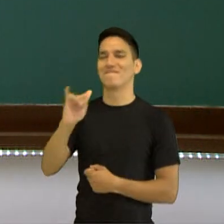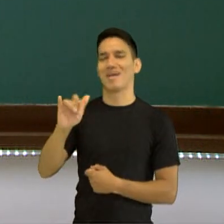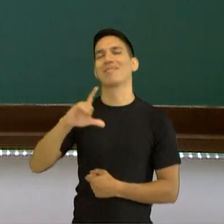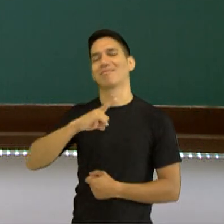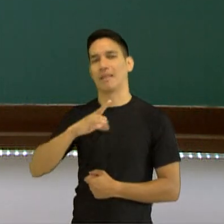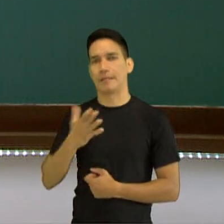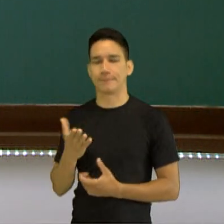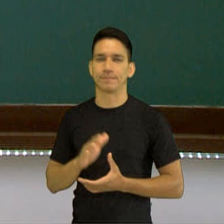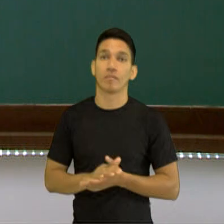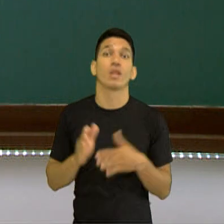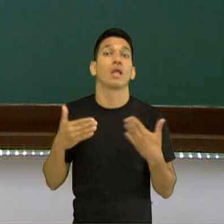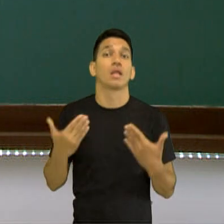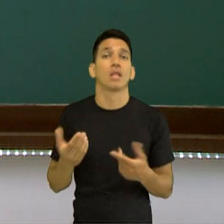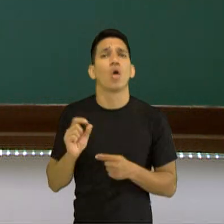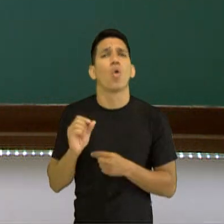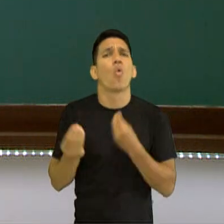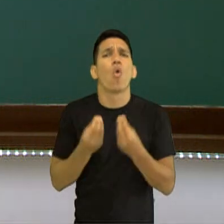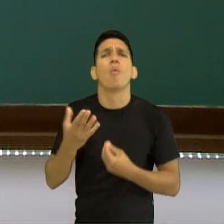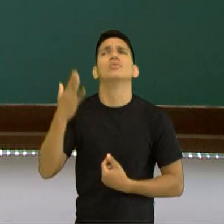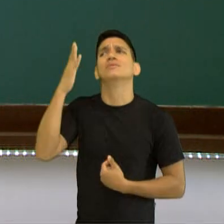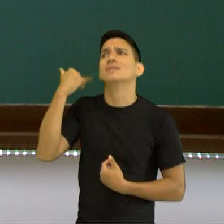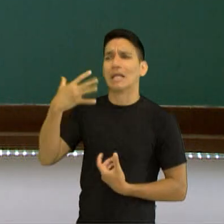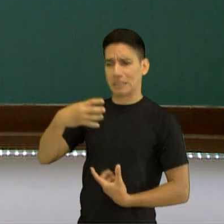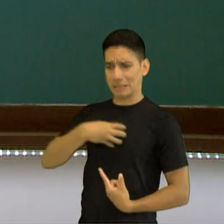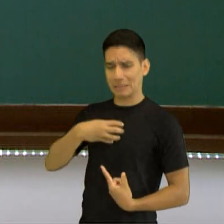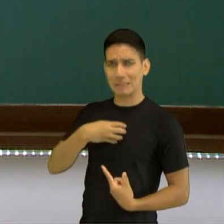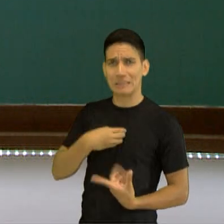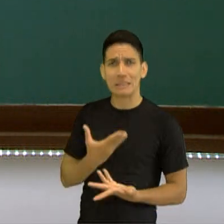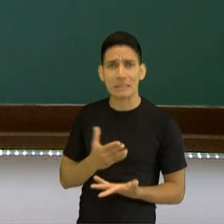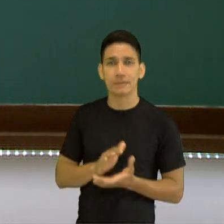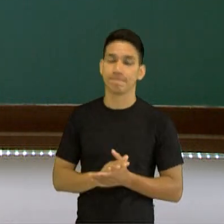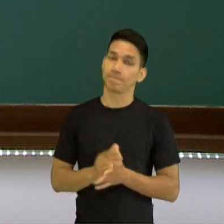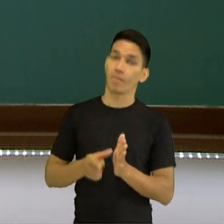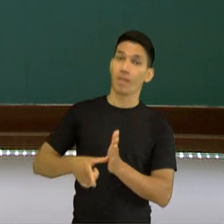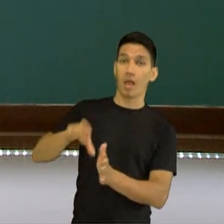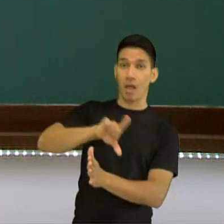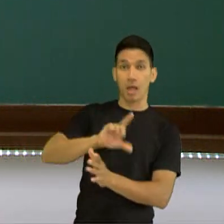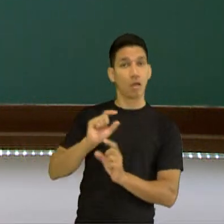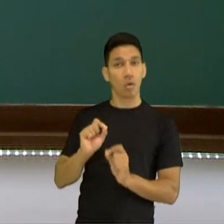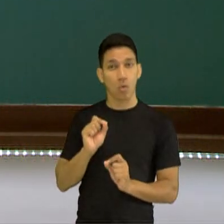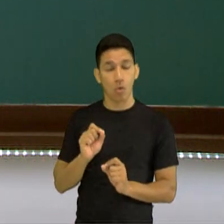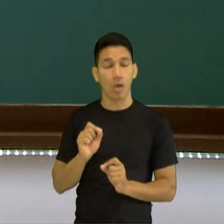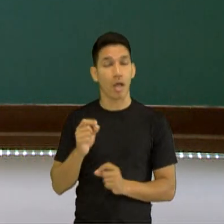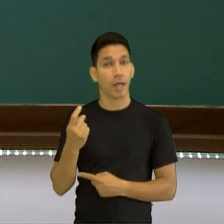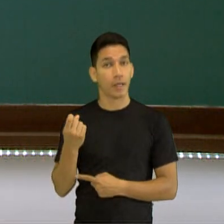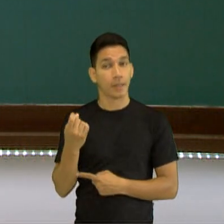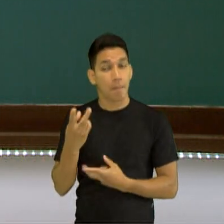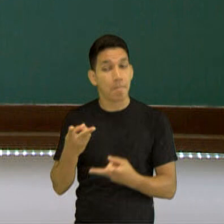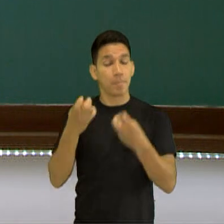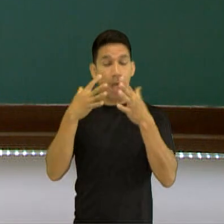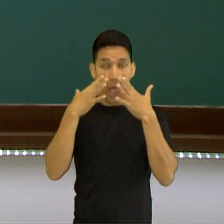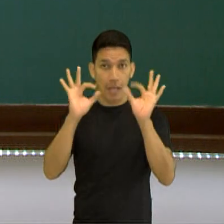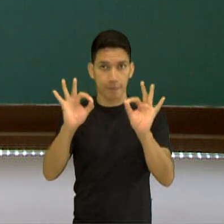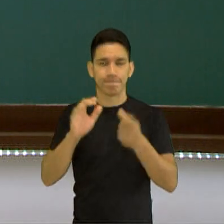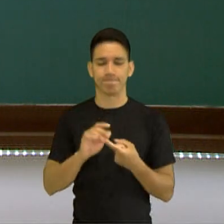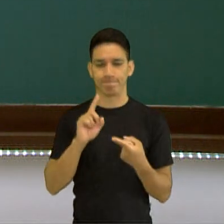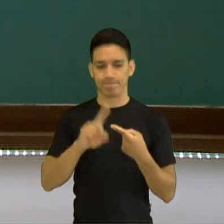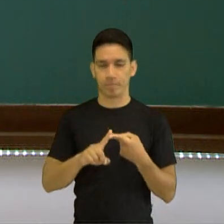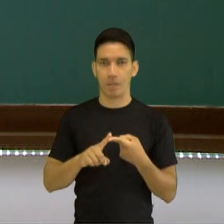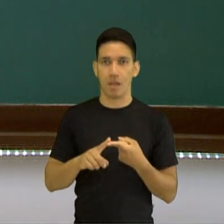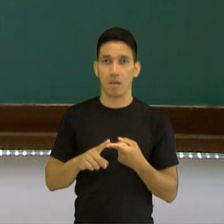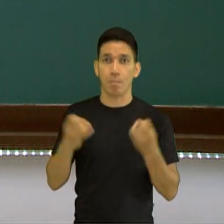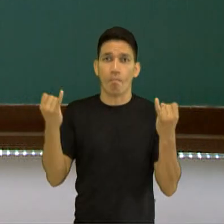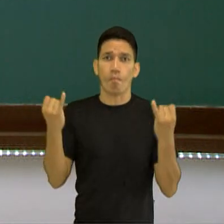pessoa pode ter antes de saber que tem essa doença? Então, os sintomas geralmente são esses: perda de